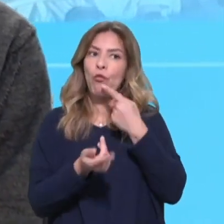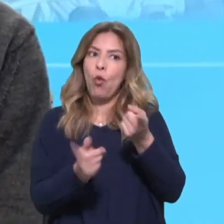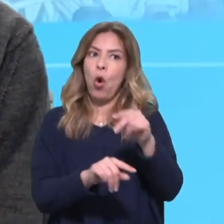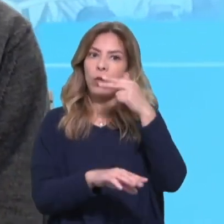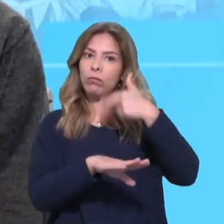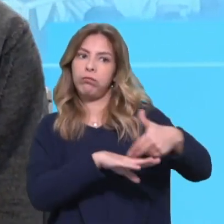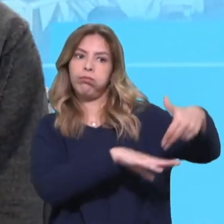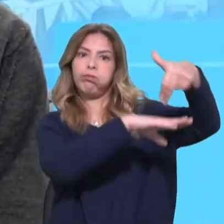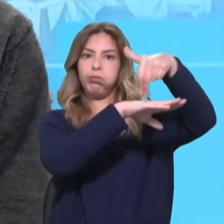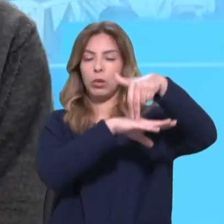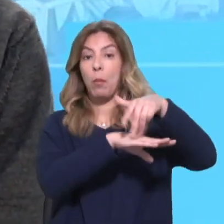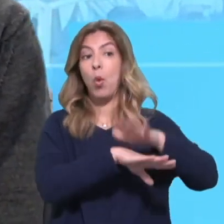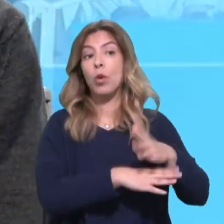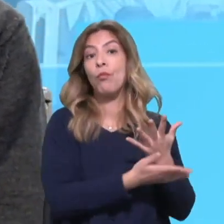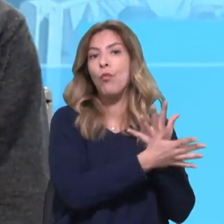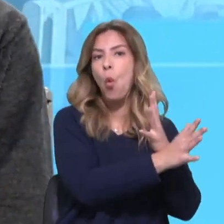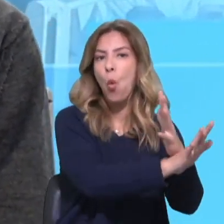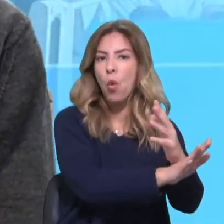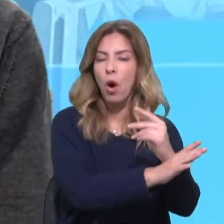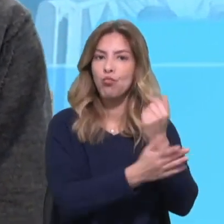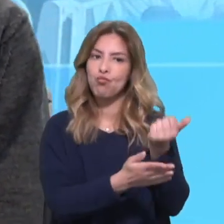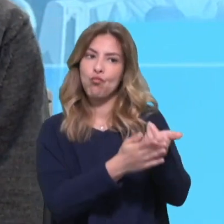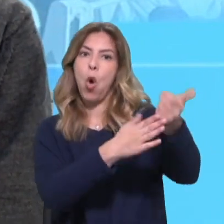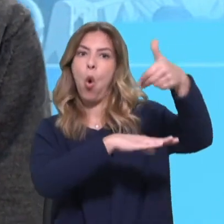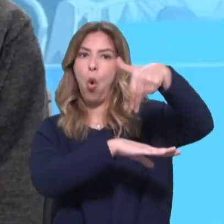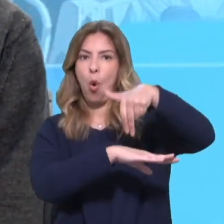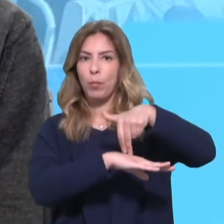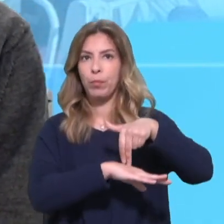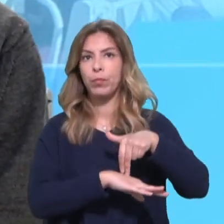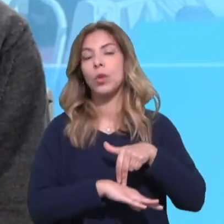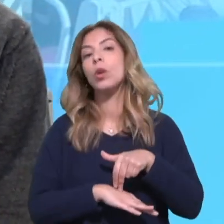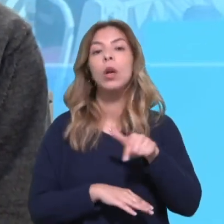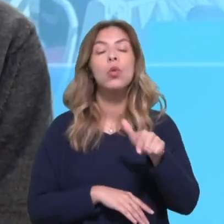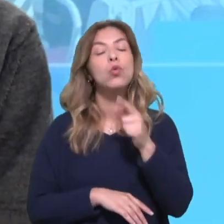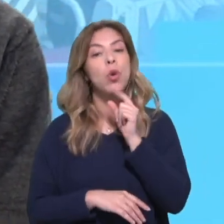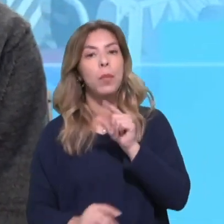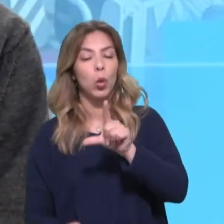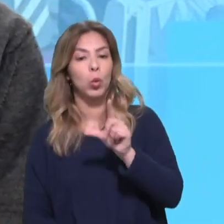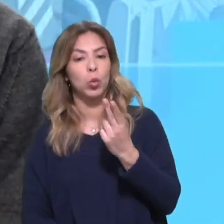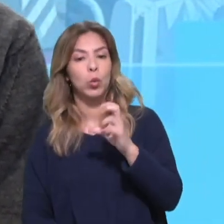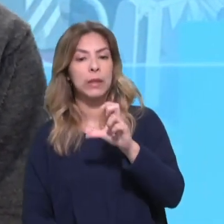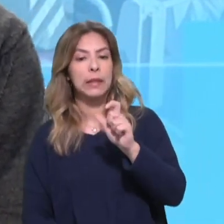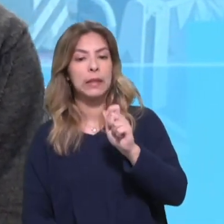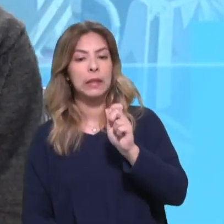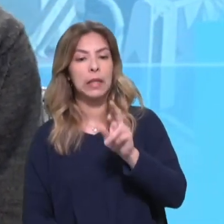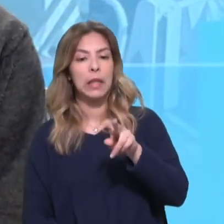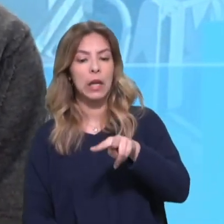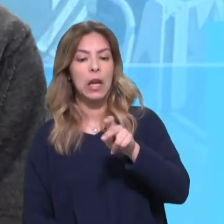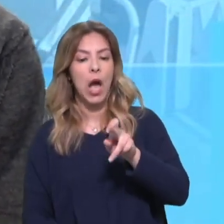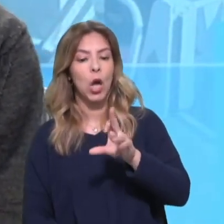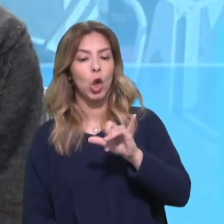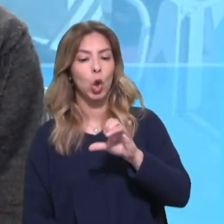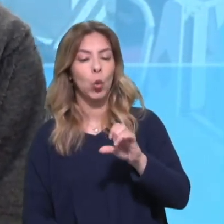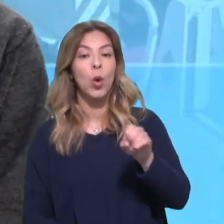círio pascal que se acende, e, portanto, nesta primeira parte da celebração, chamada Lucernário, é o louvor da luz que é